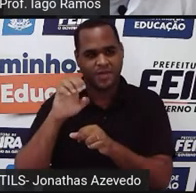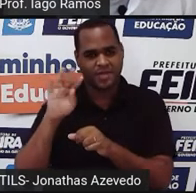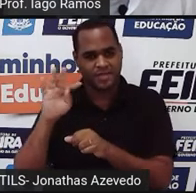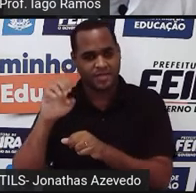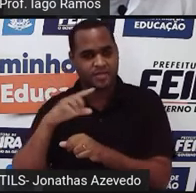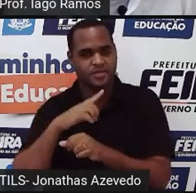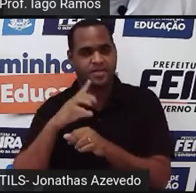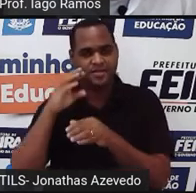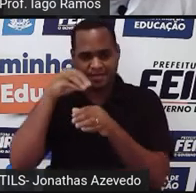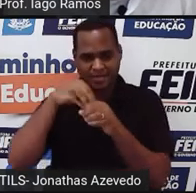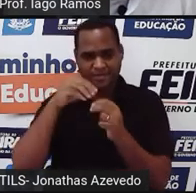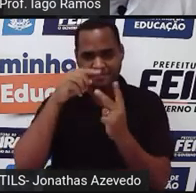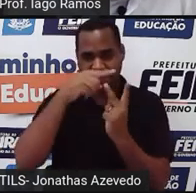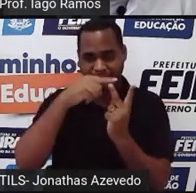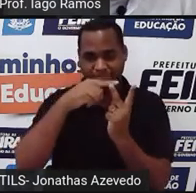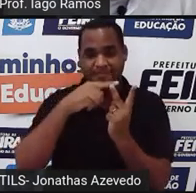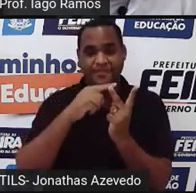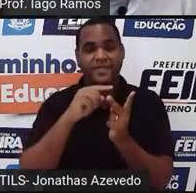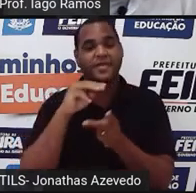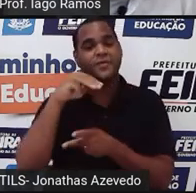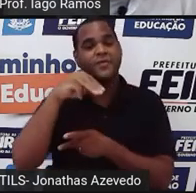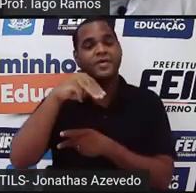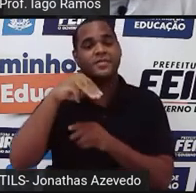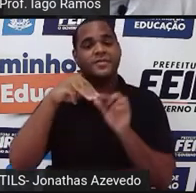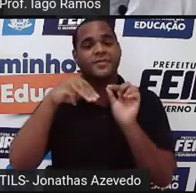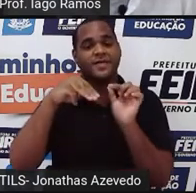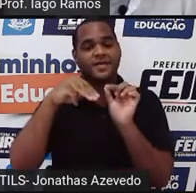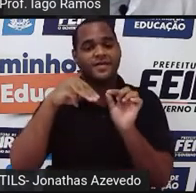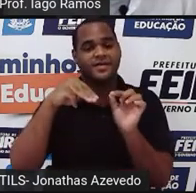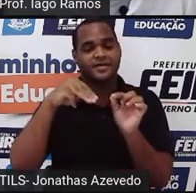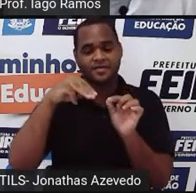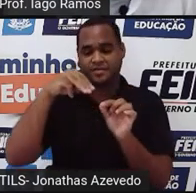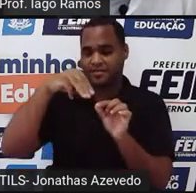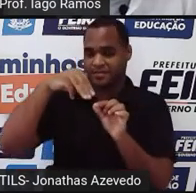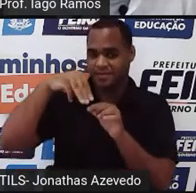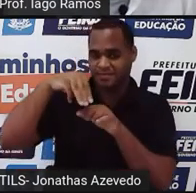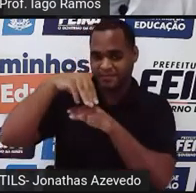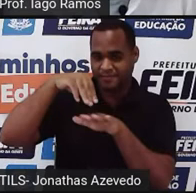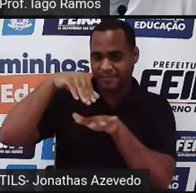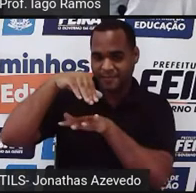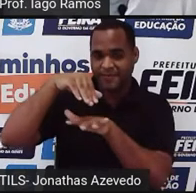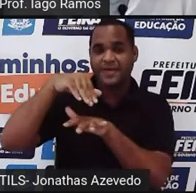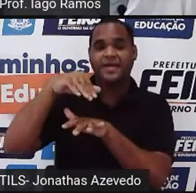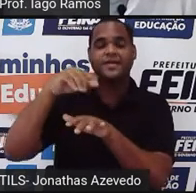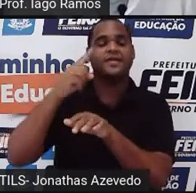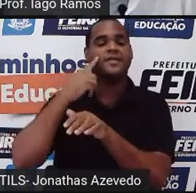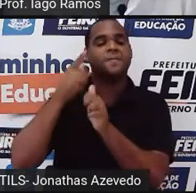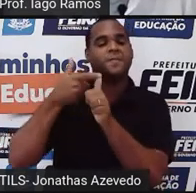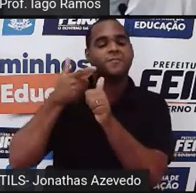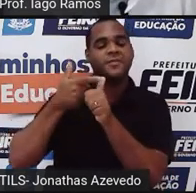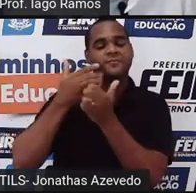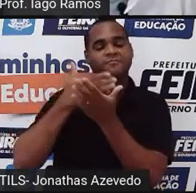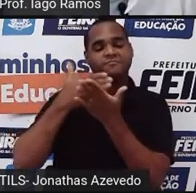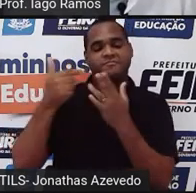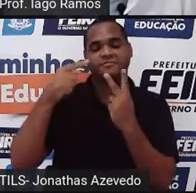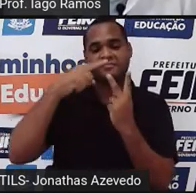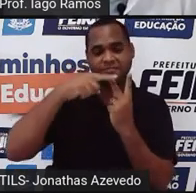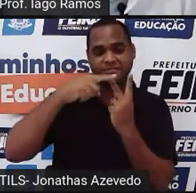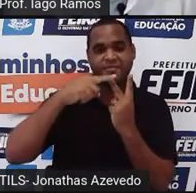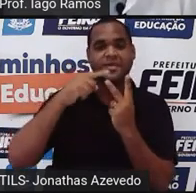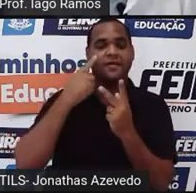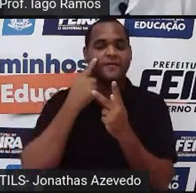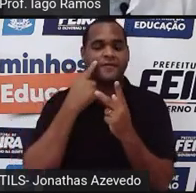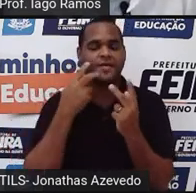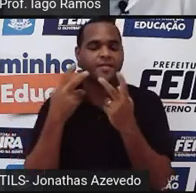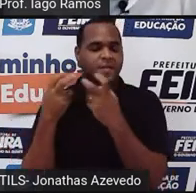aqui dentro da raiz e o m aqui ó de baixo na fração vai ser o índice da raiz ele